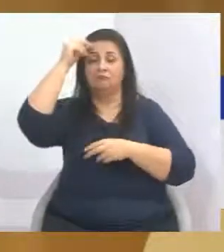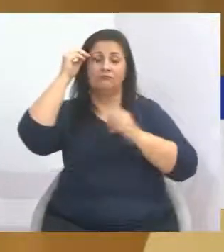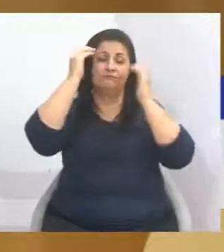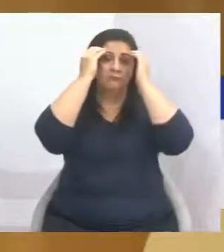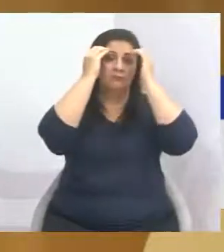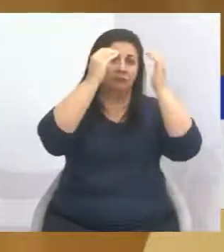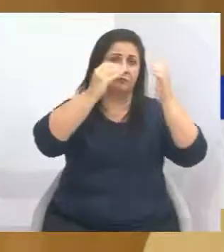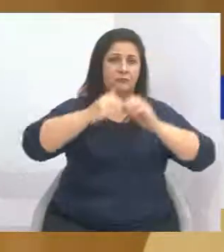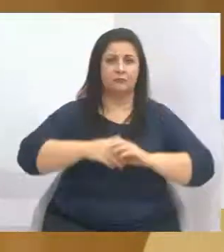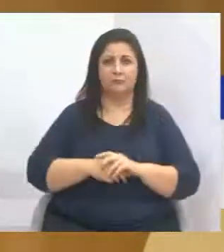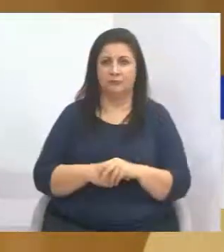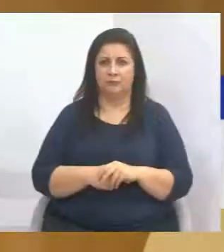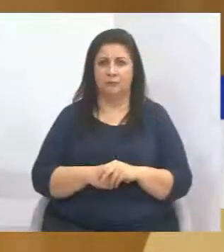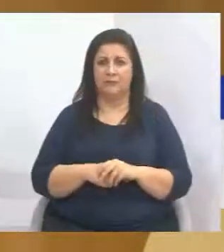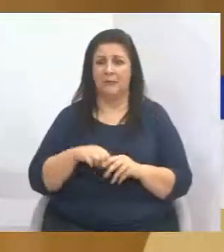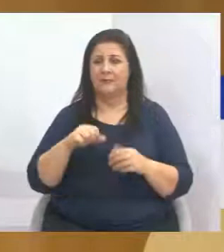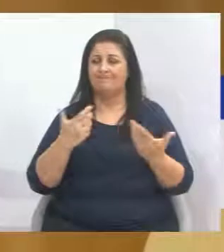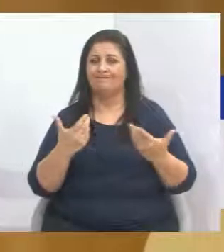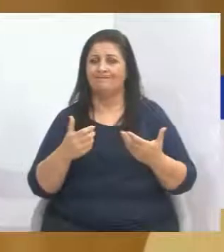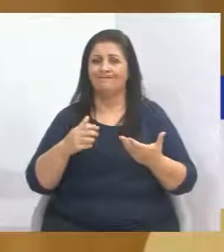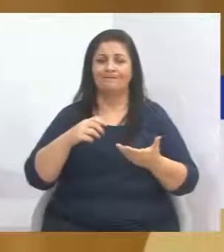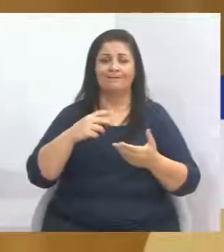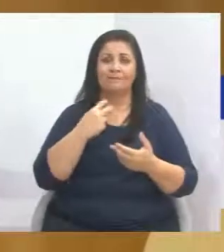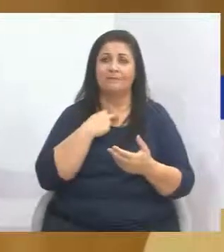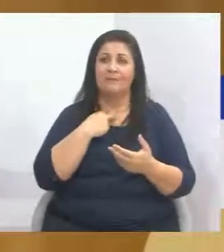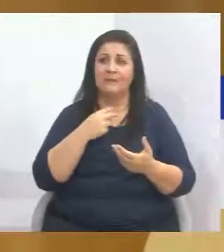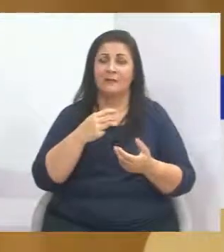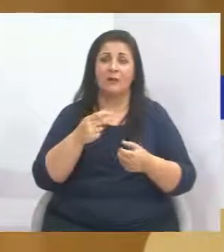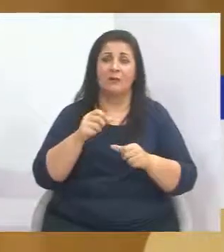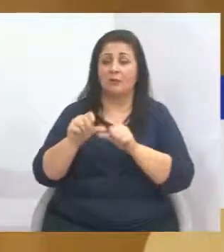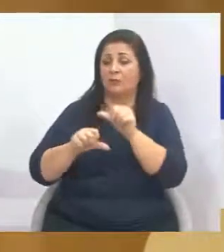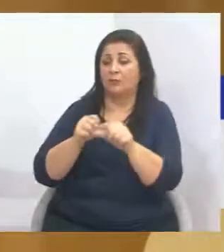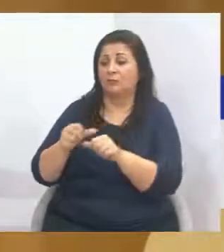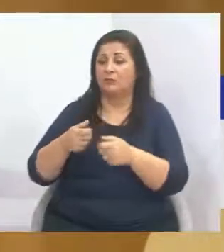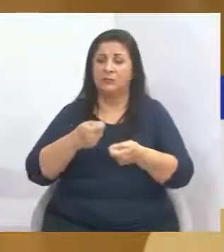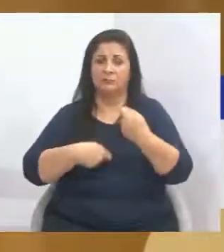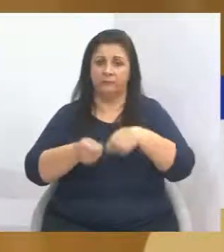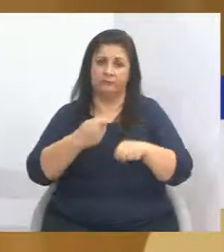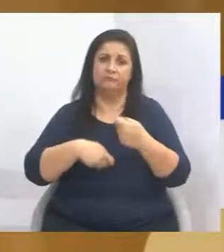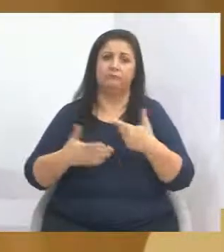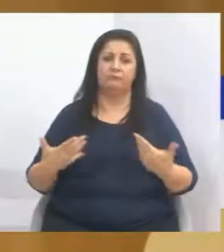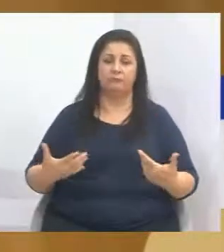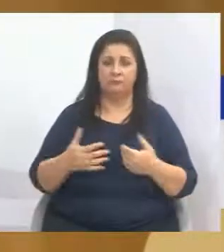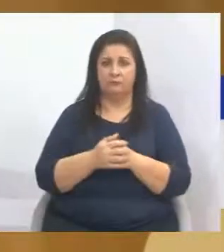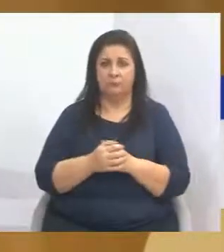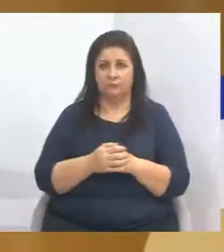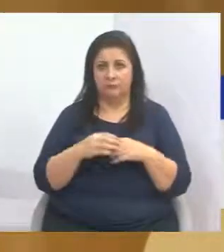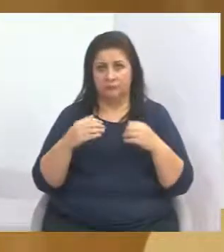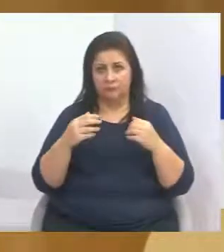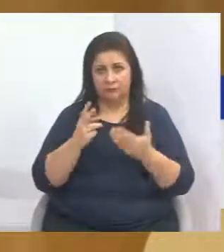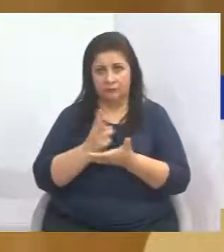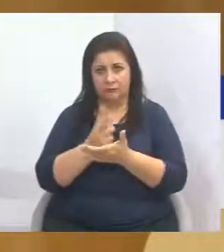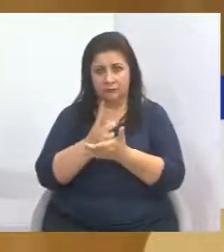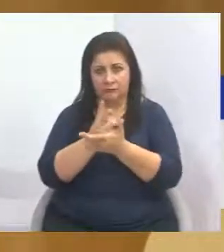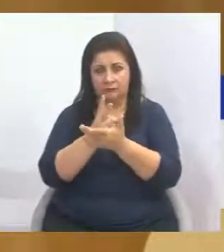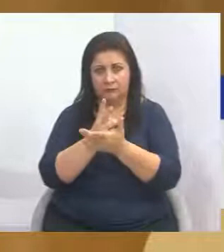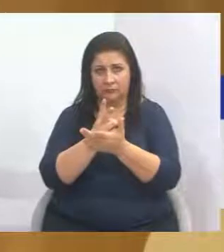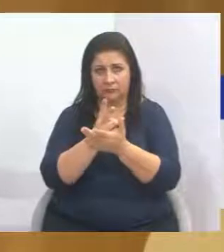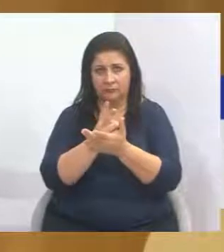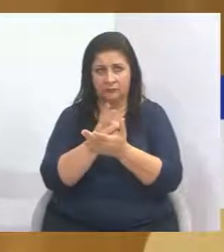forma de gestão administrativa de coisa pública com responsabilidade, seguindo o princípio da